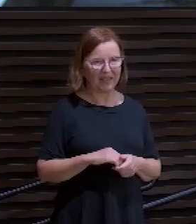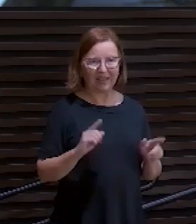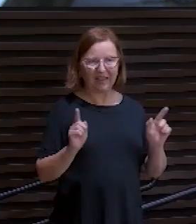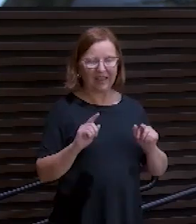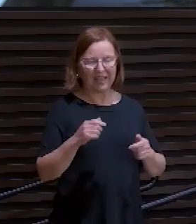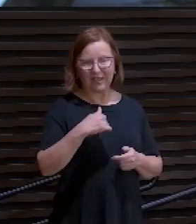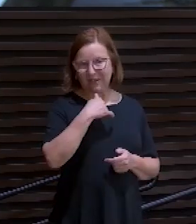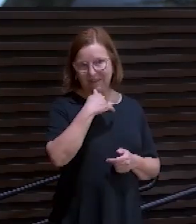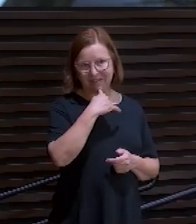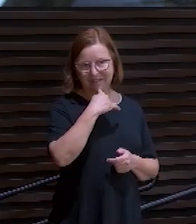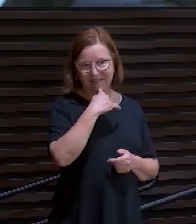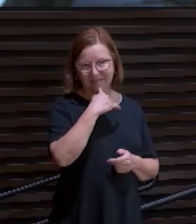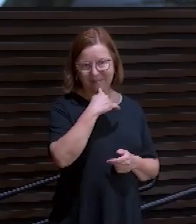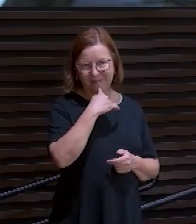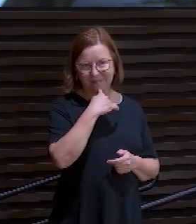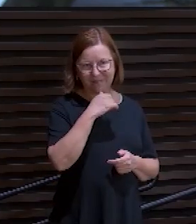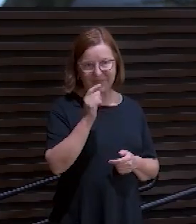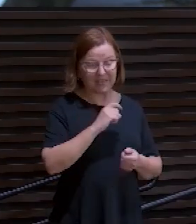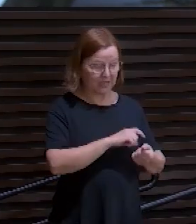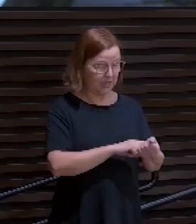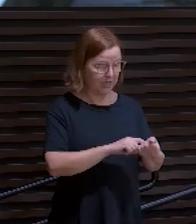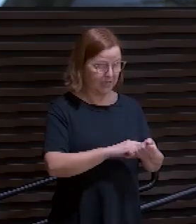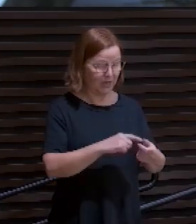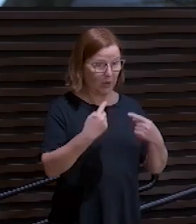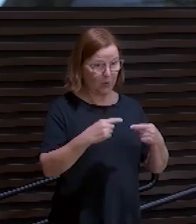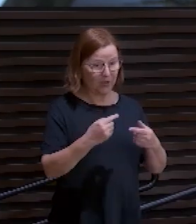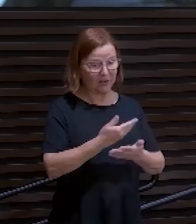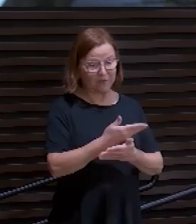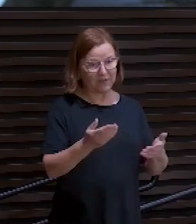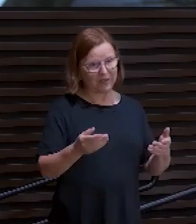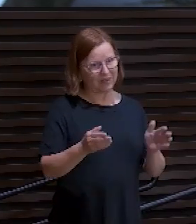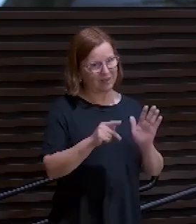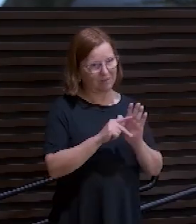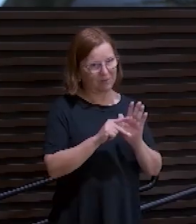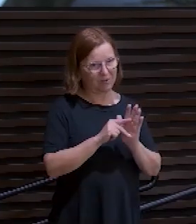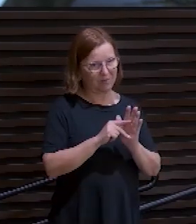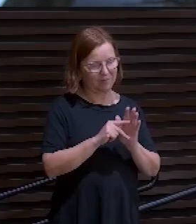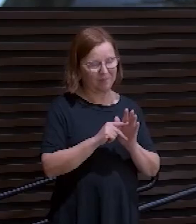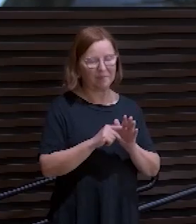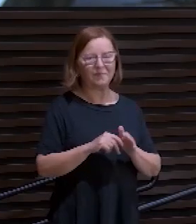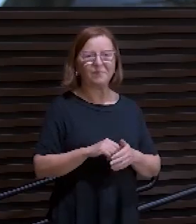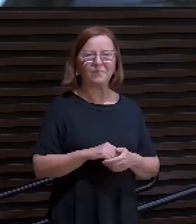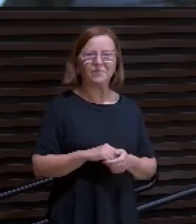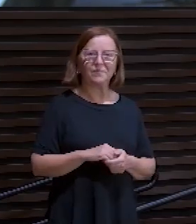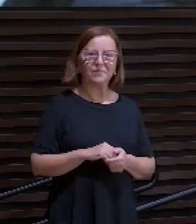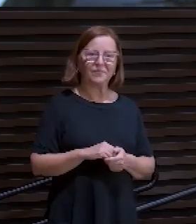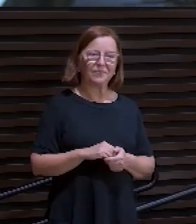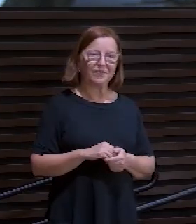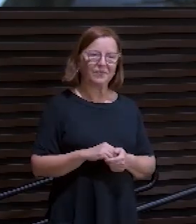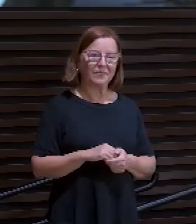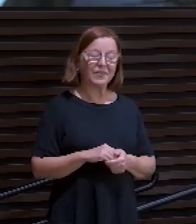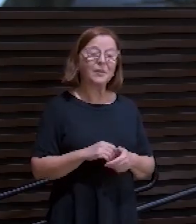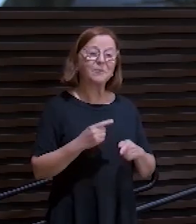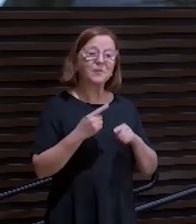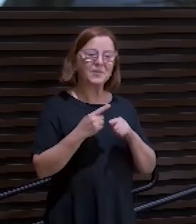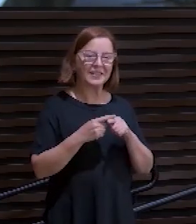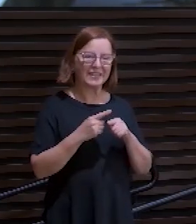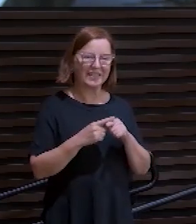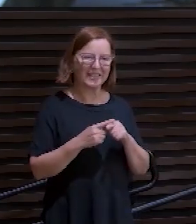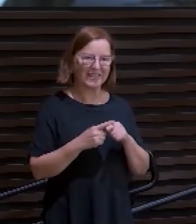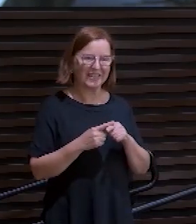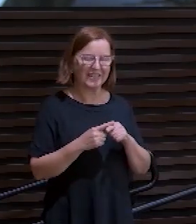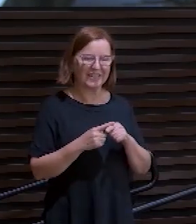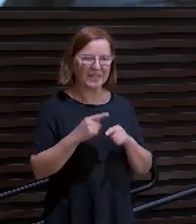entristeçais, nem vos irriteis contra vós mesmos, por me haverdes vendido para aqui. Por quê? Para